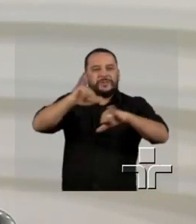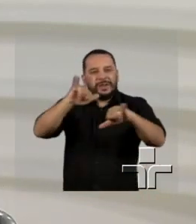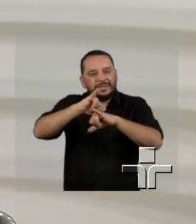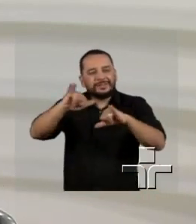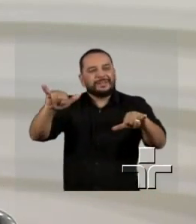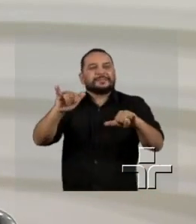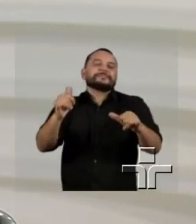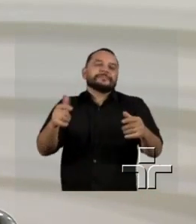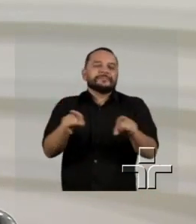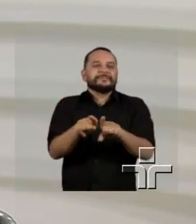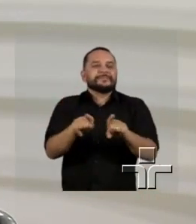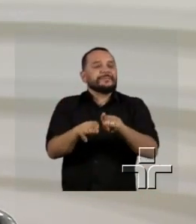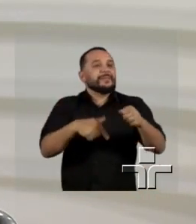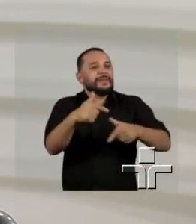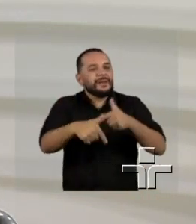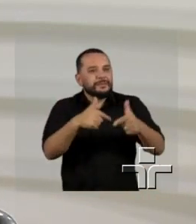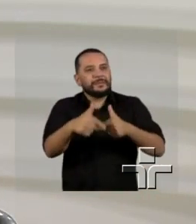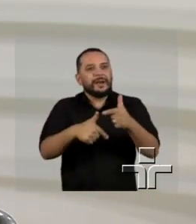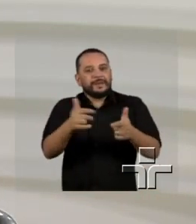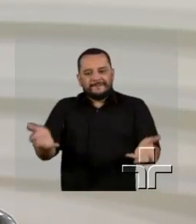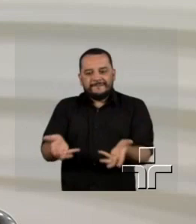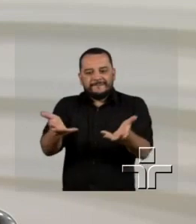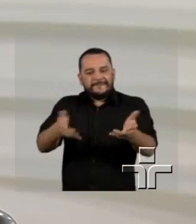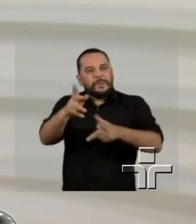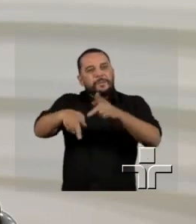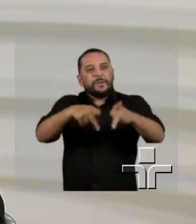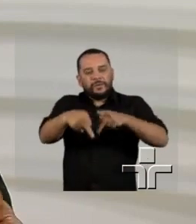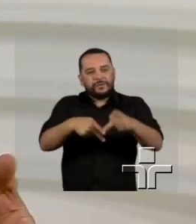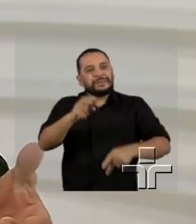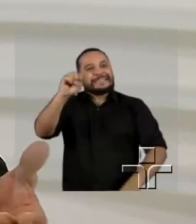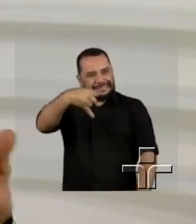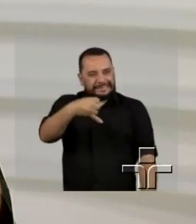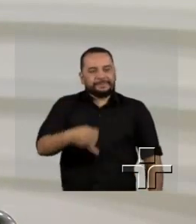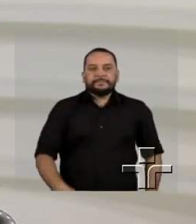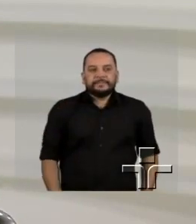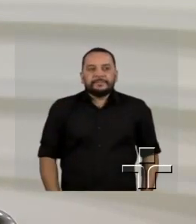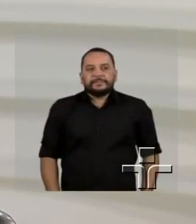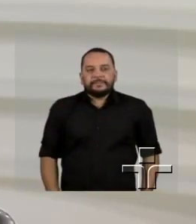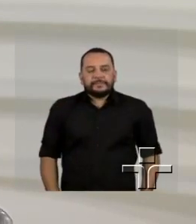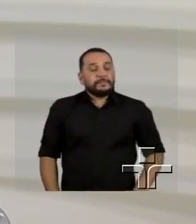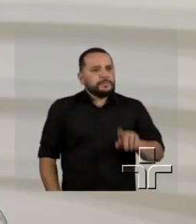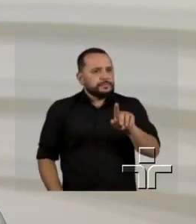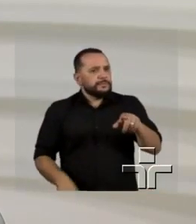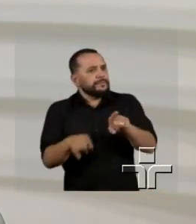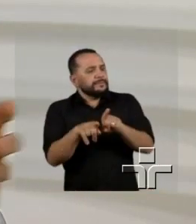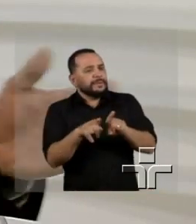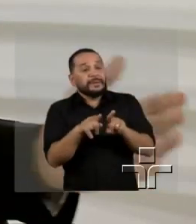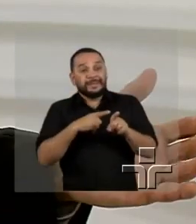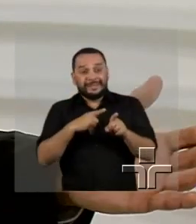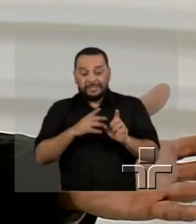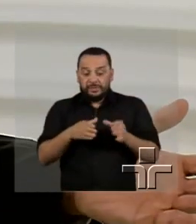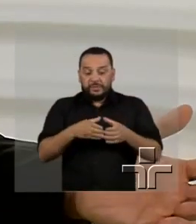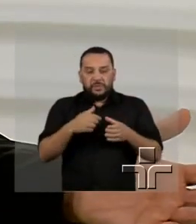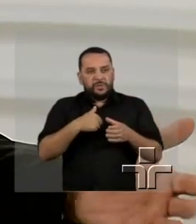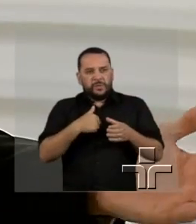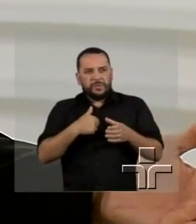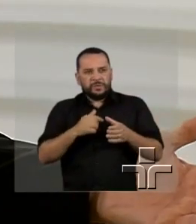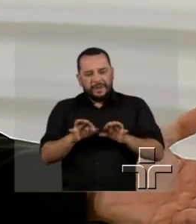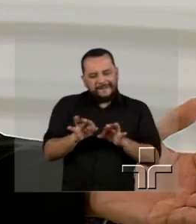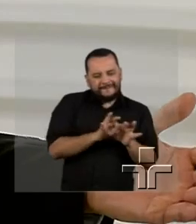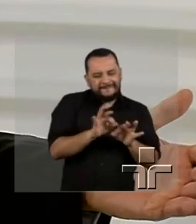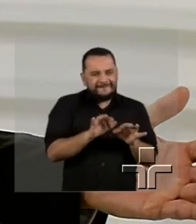família? Bom, sem dúvida nenhuma, do aspecto da responsabilidade, do ponto de vista de responsabilidade, não